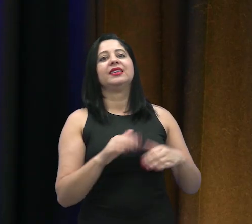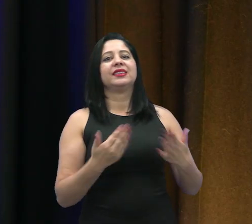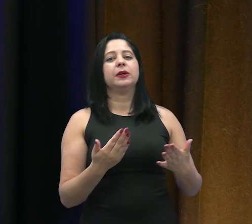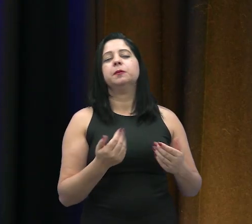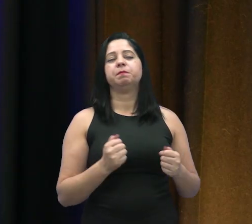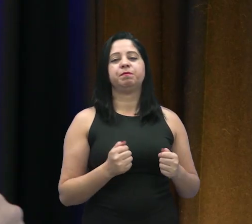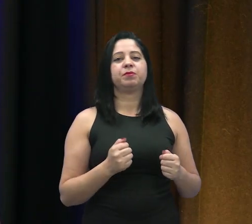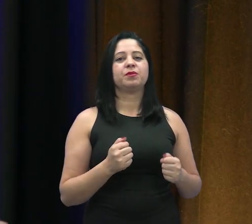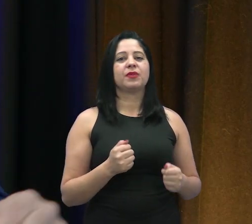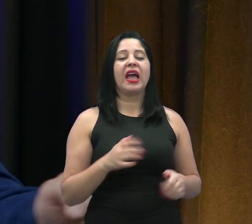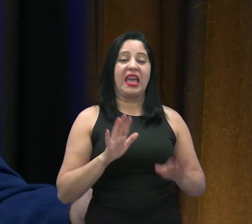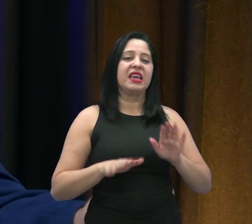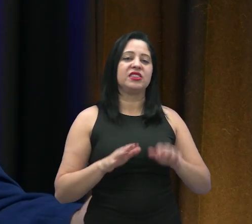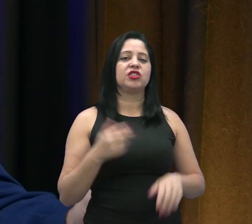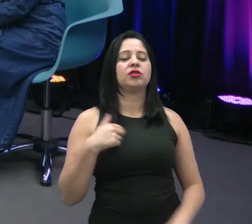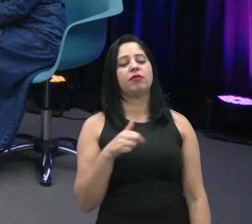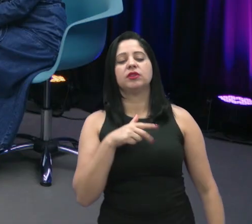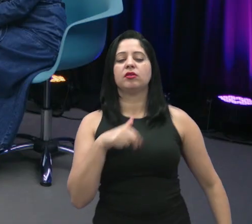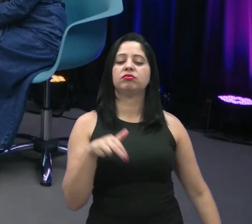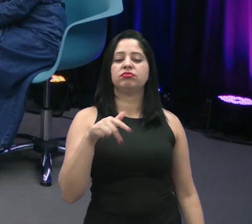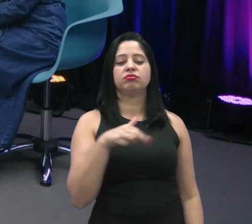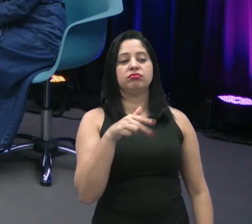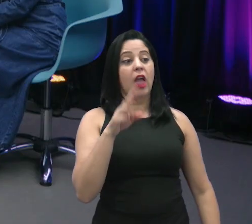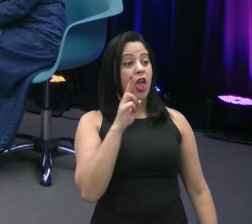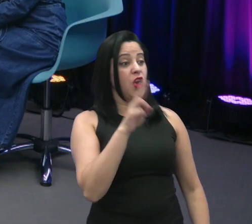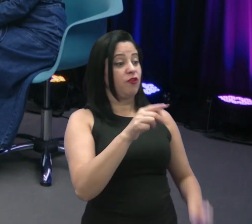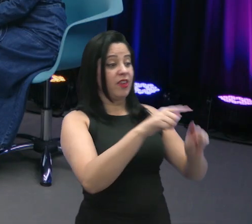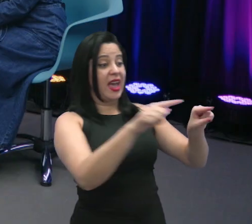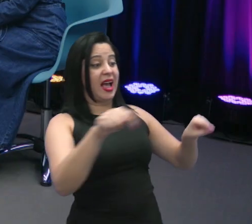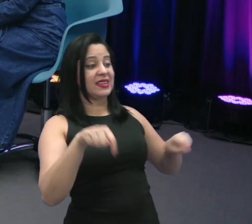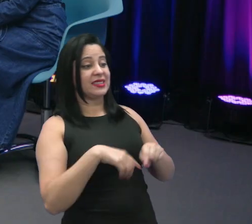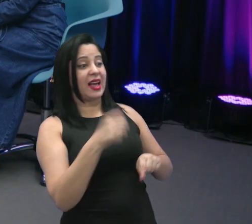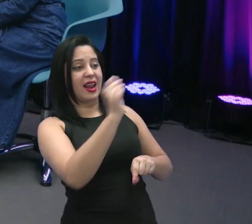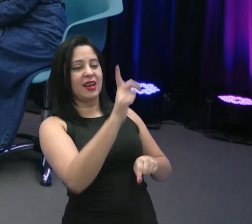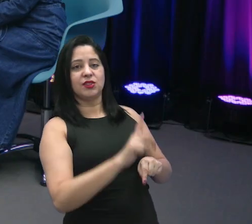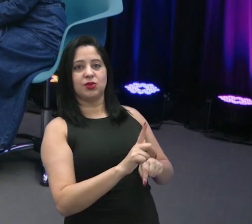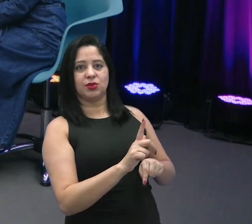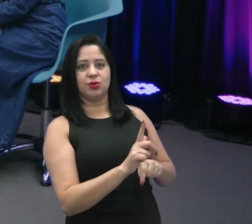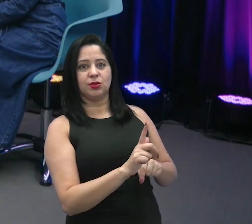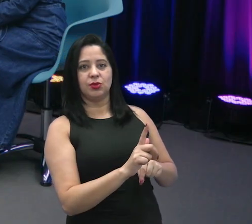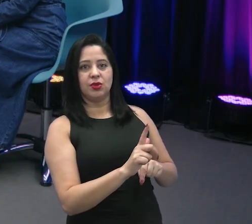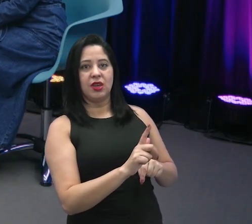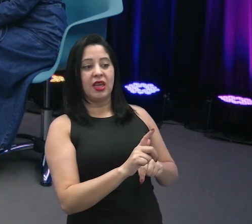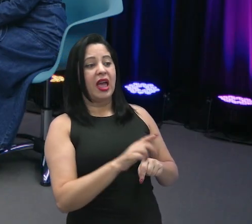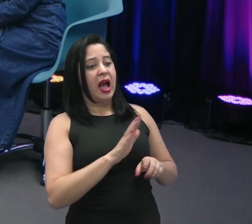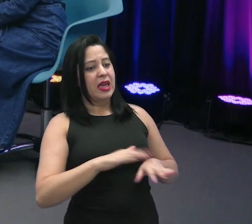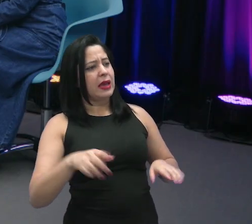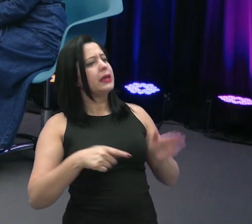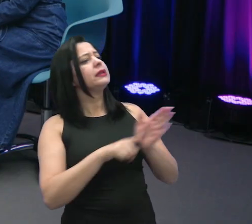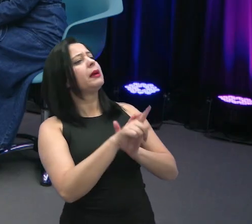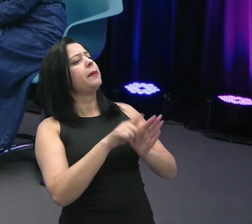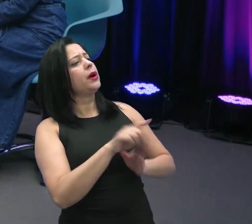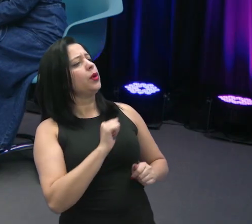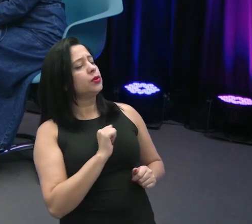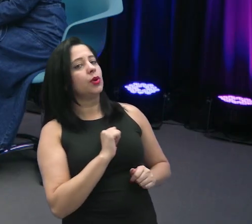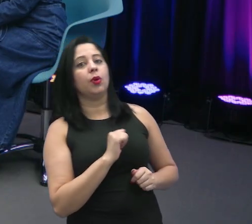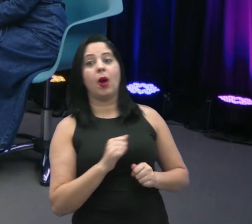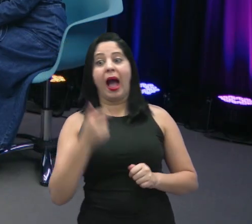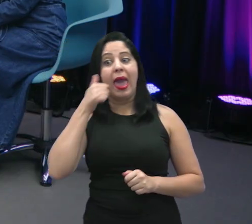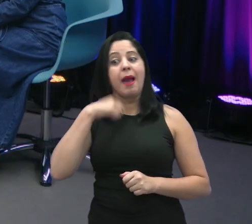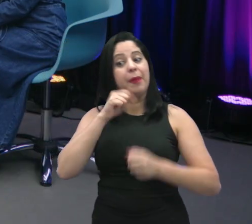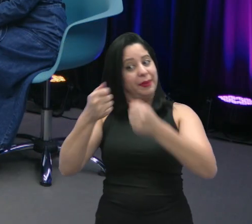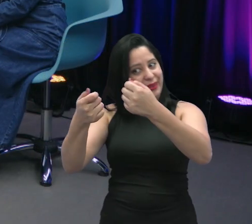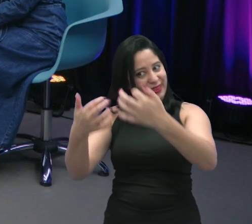dia eu passei por uma Sala Azul, né? E na frente tinha uma mãe com uma criança, a criança perguntou, o que é isso, mãe? E eu ouvi a